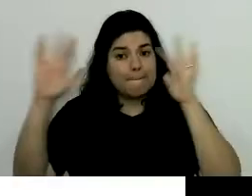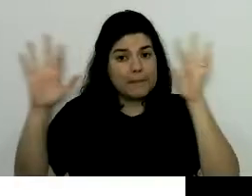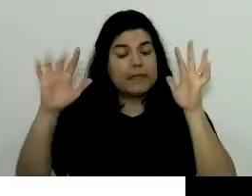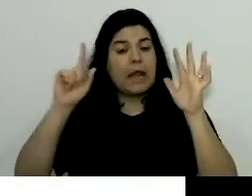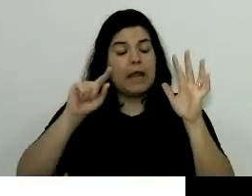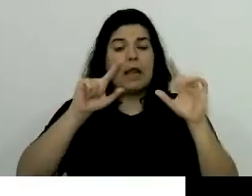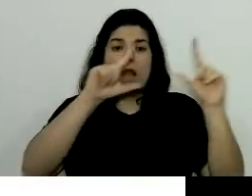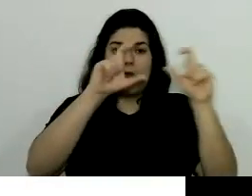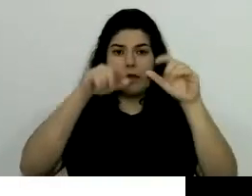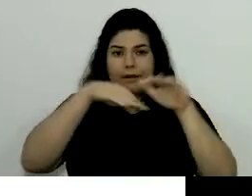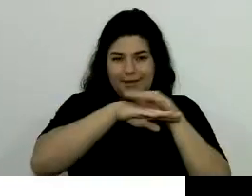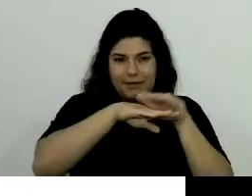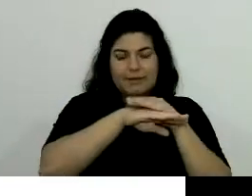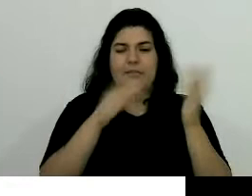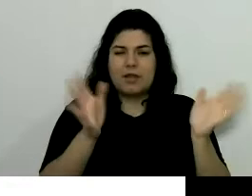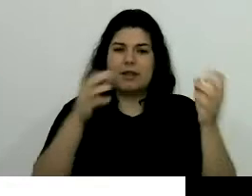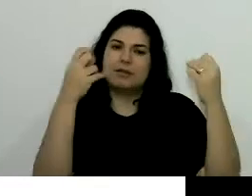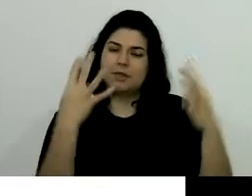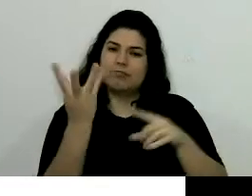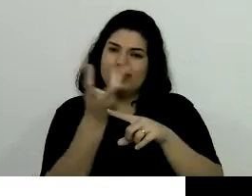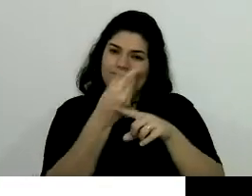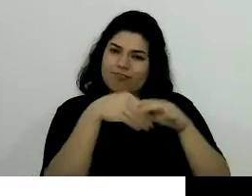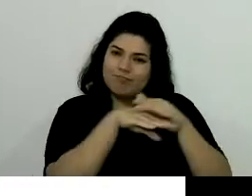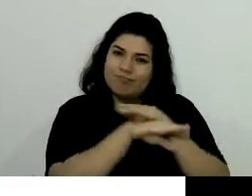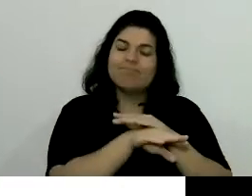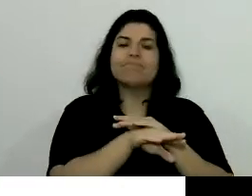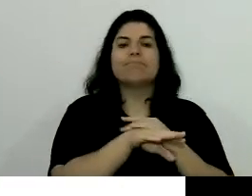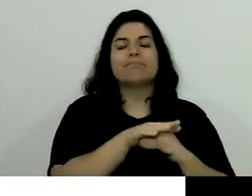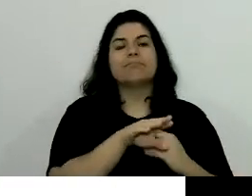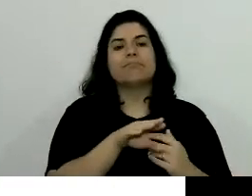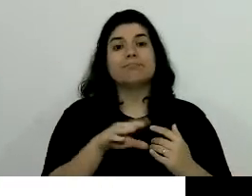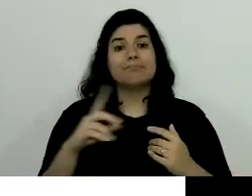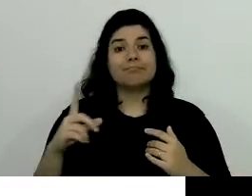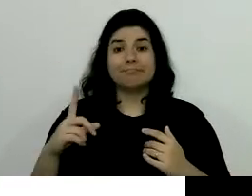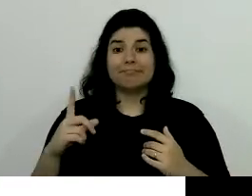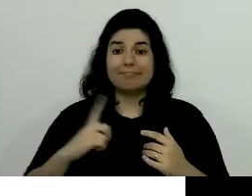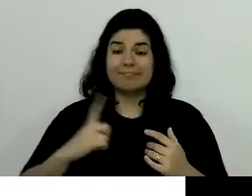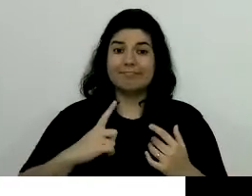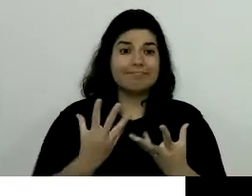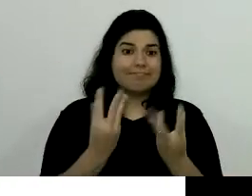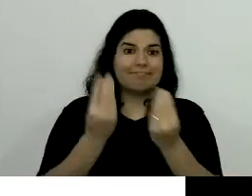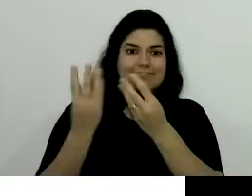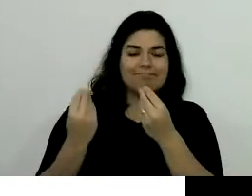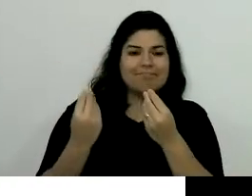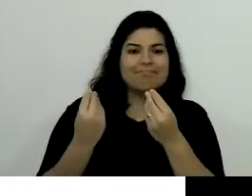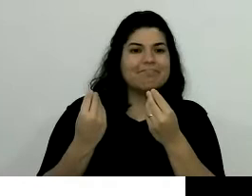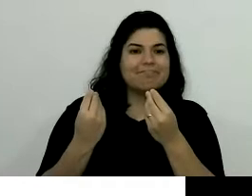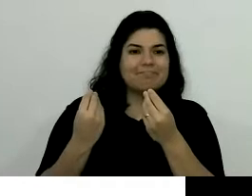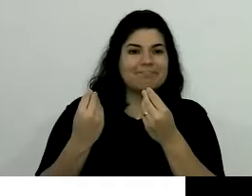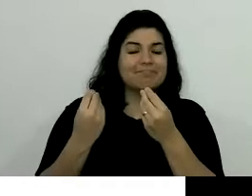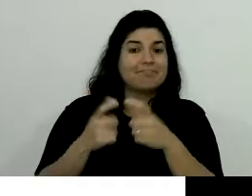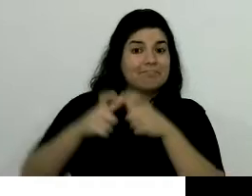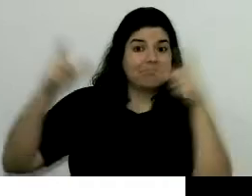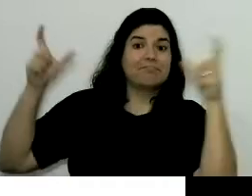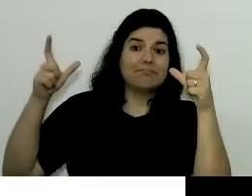acervos que foram tratados agora, e que ultrapassam e muito esse acervo oitocentista de